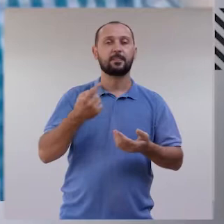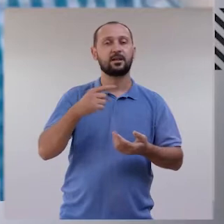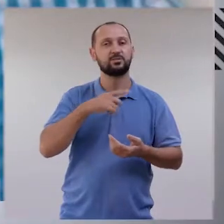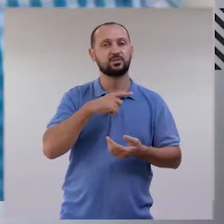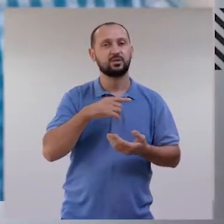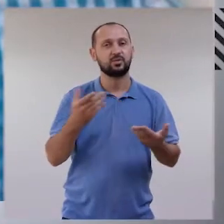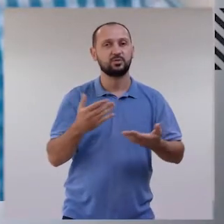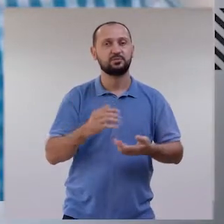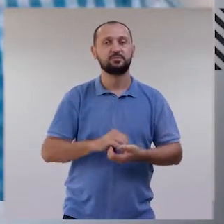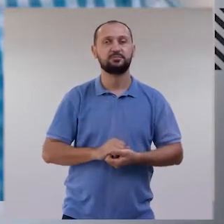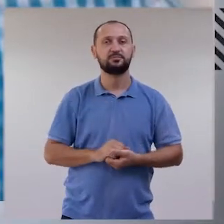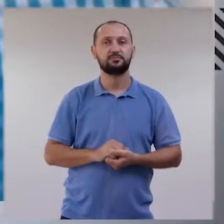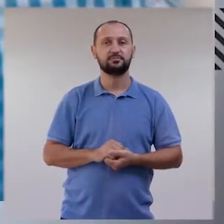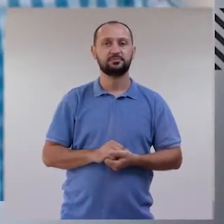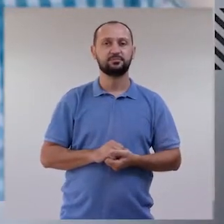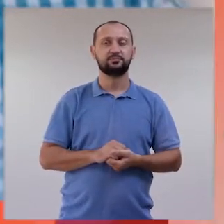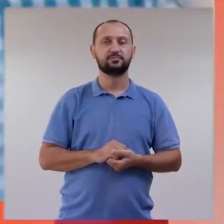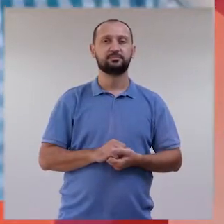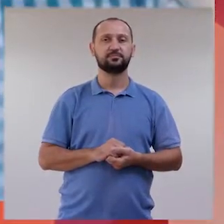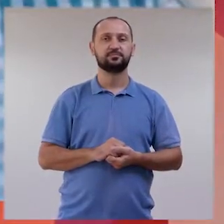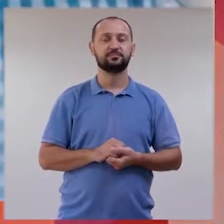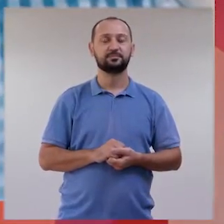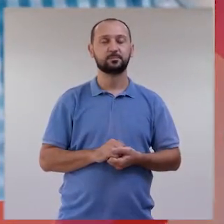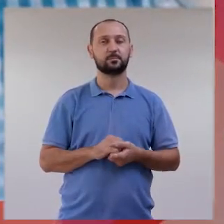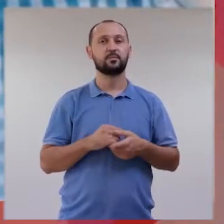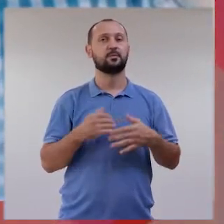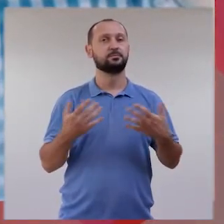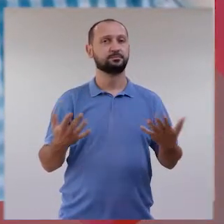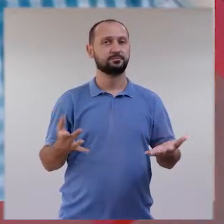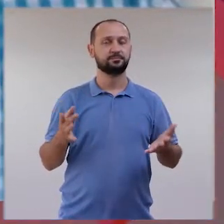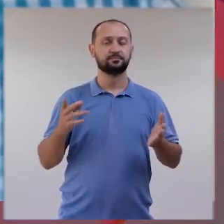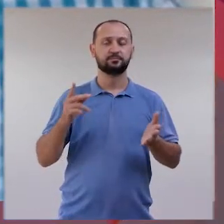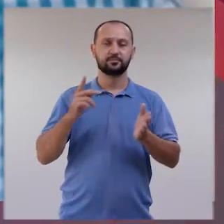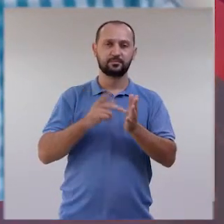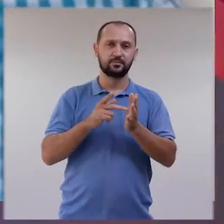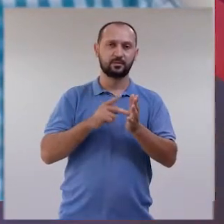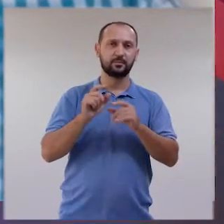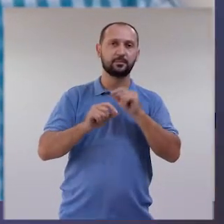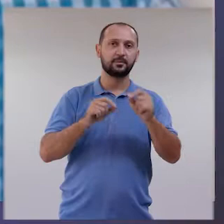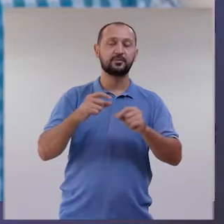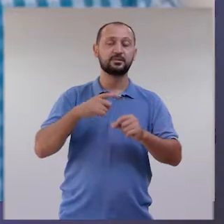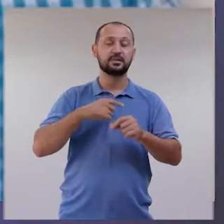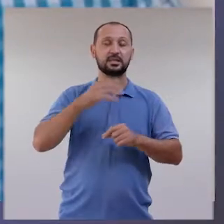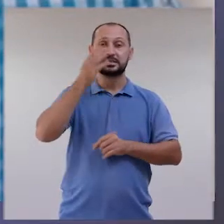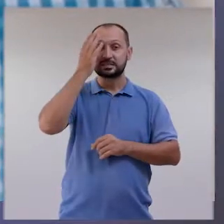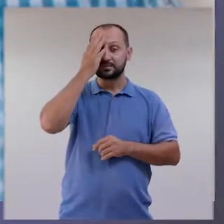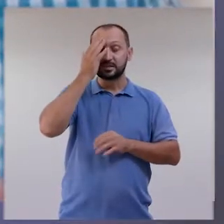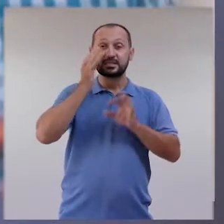essa que nós estamos presenciando agora. Na verdade, assim, para